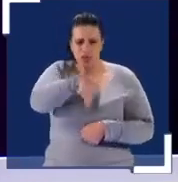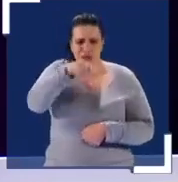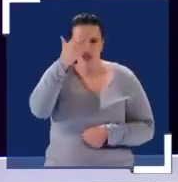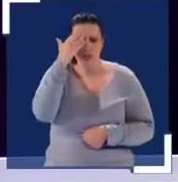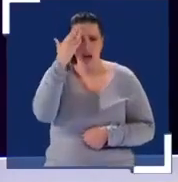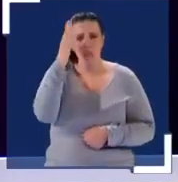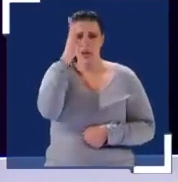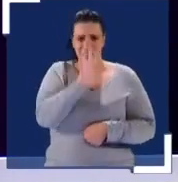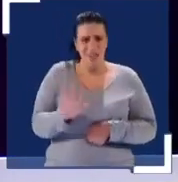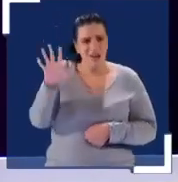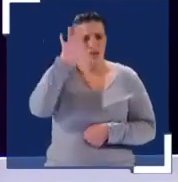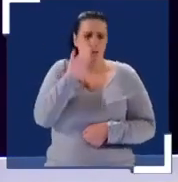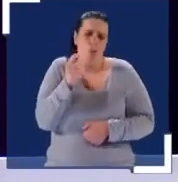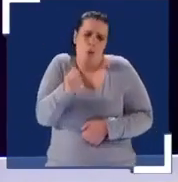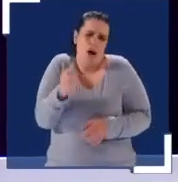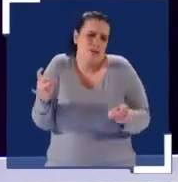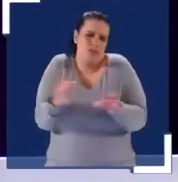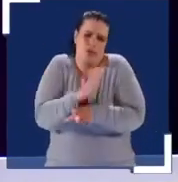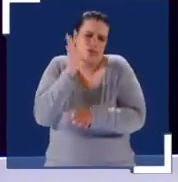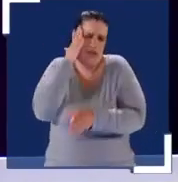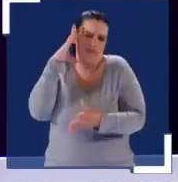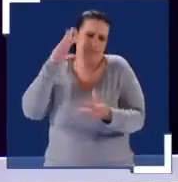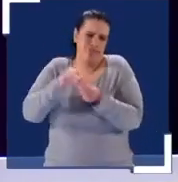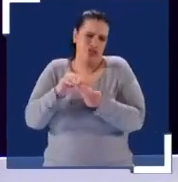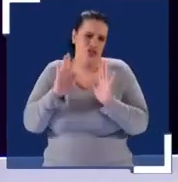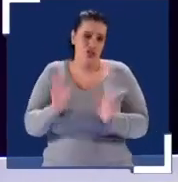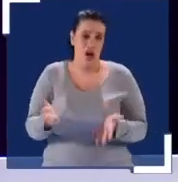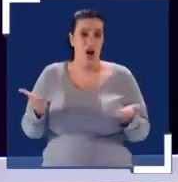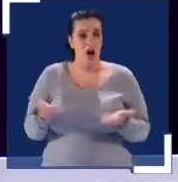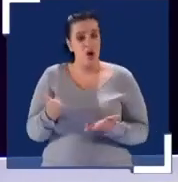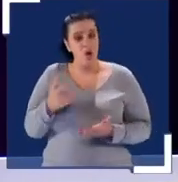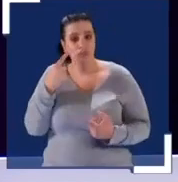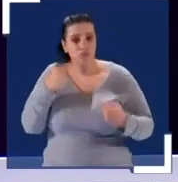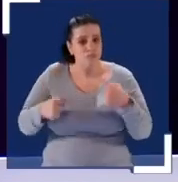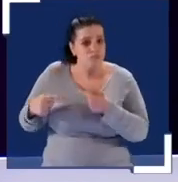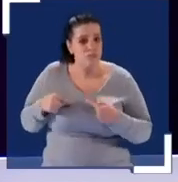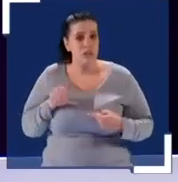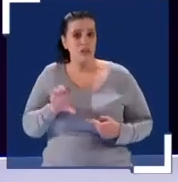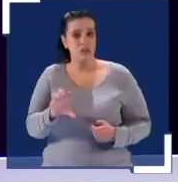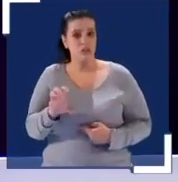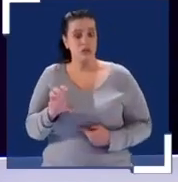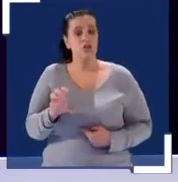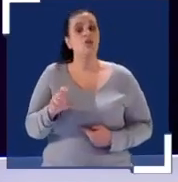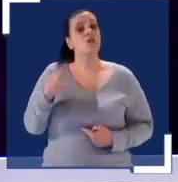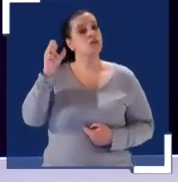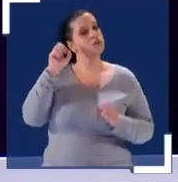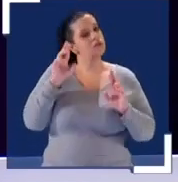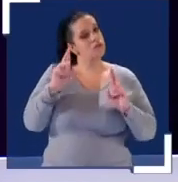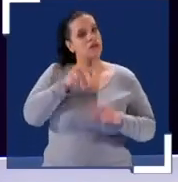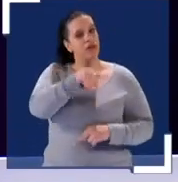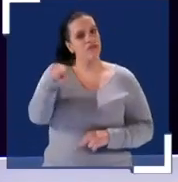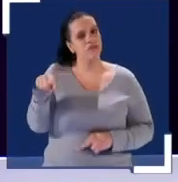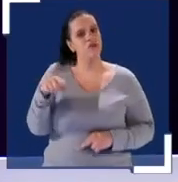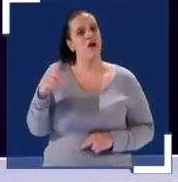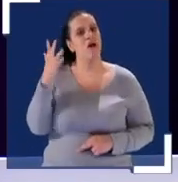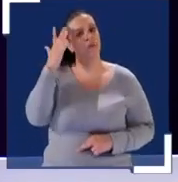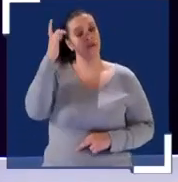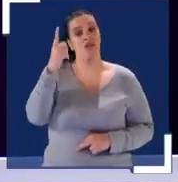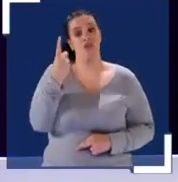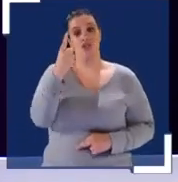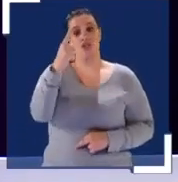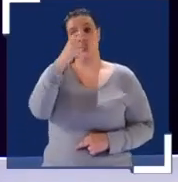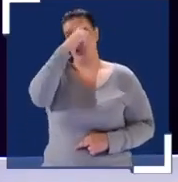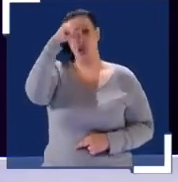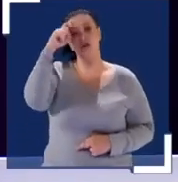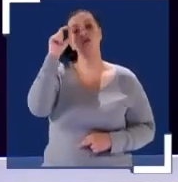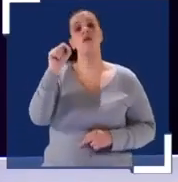eleição quase definida. Nós estamos agora na eleição estadual. E eu espero que as pessoas em São Paulo pensem no dia seguinte, no dia 1º de janeiro, quem é que está